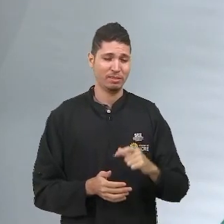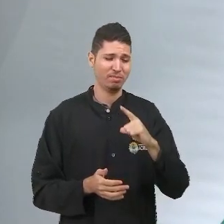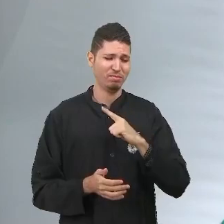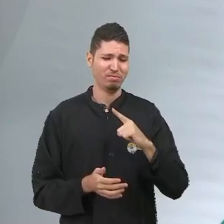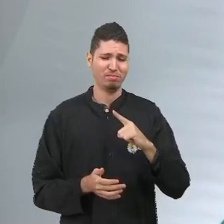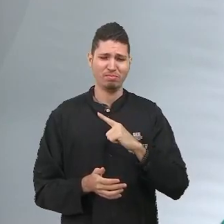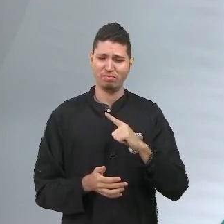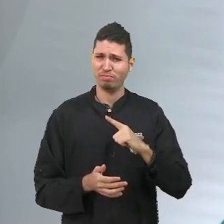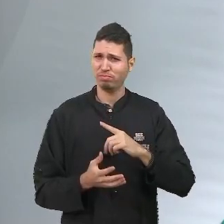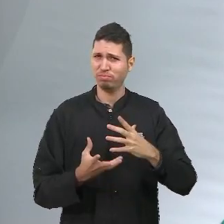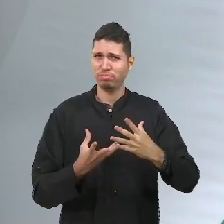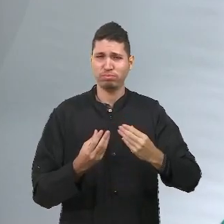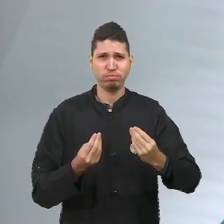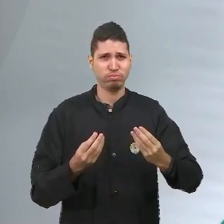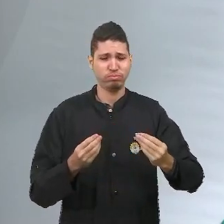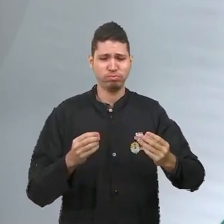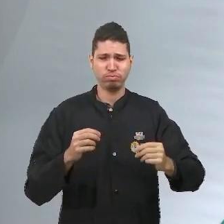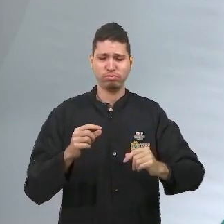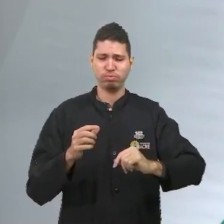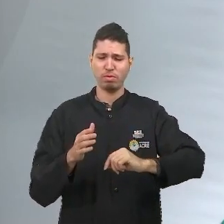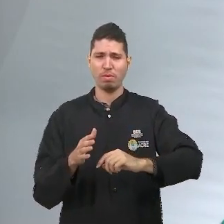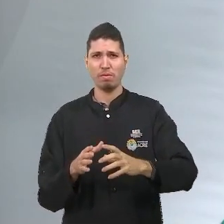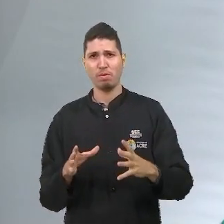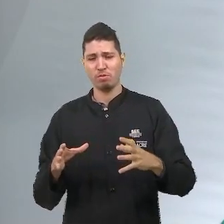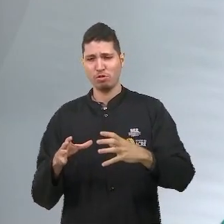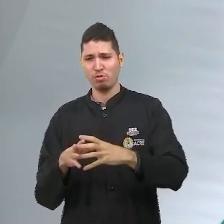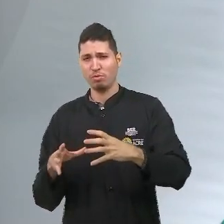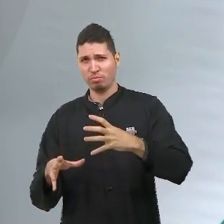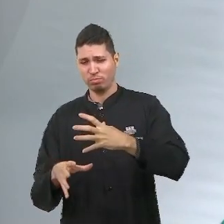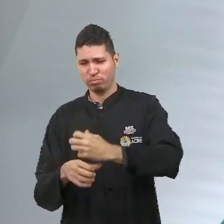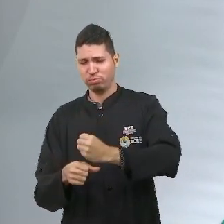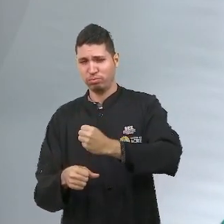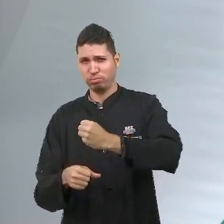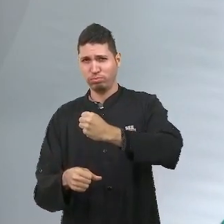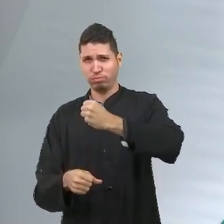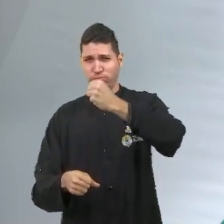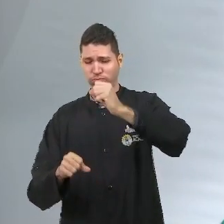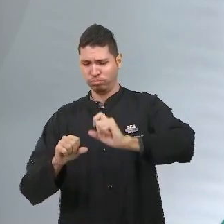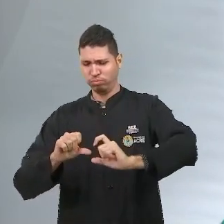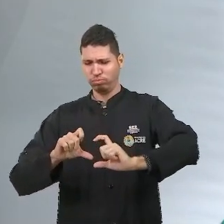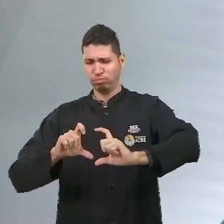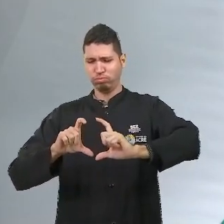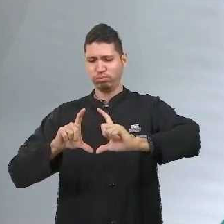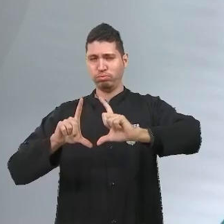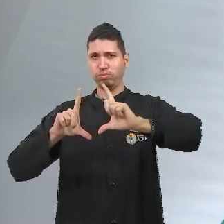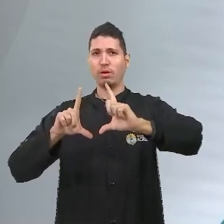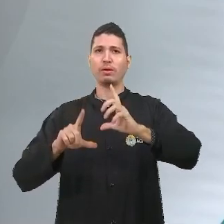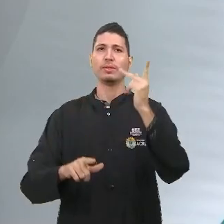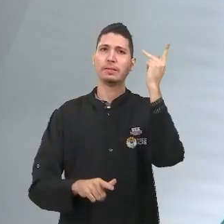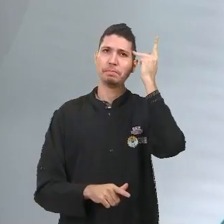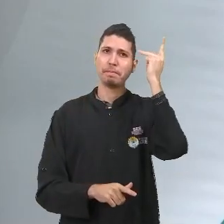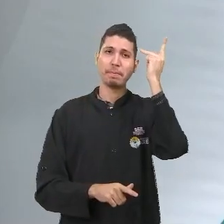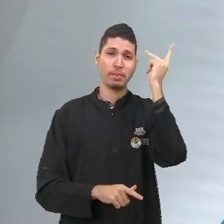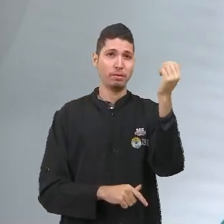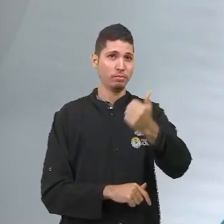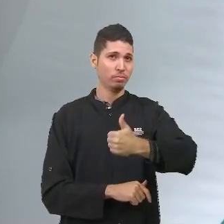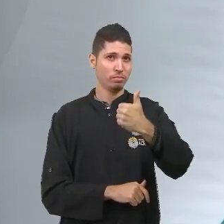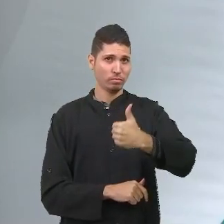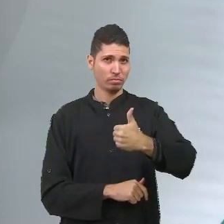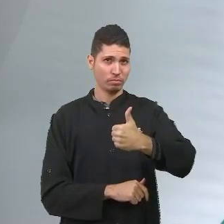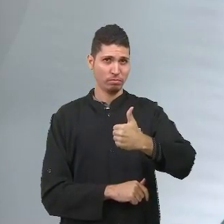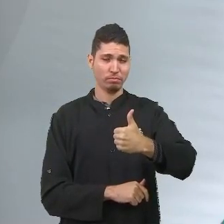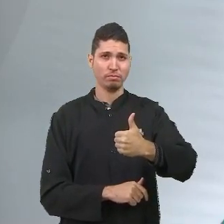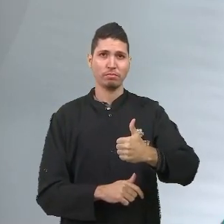demográfica muito elevada. A densidade demográfica maior do Brasil está no estado de São Paulo. O que é a